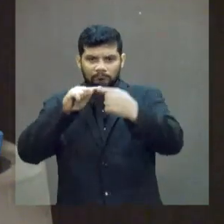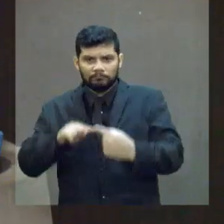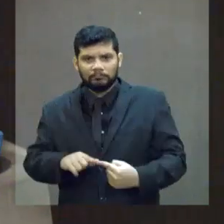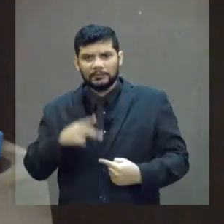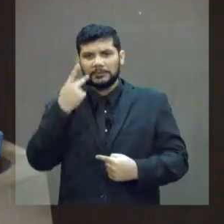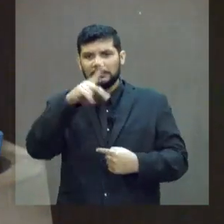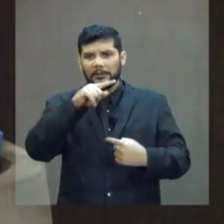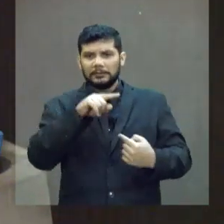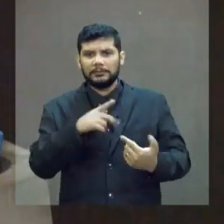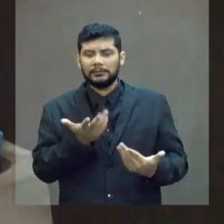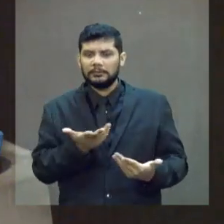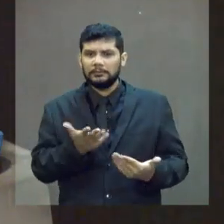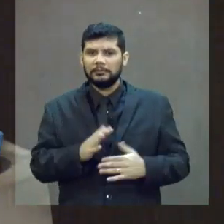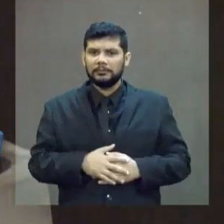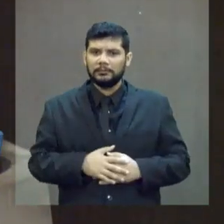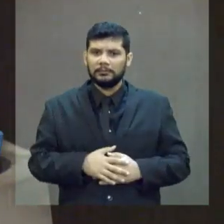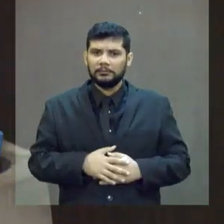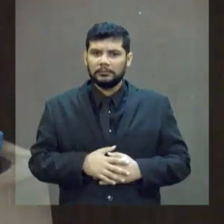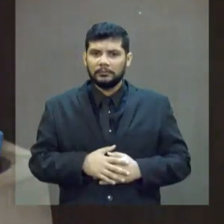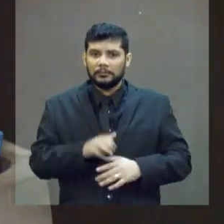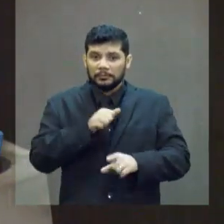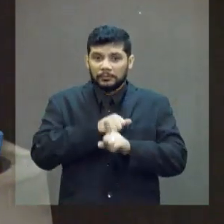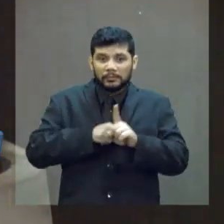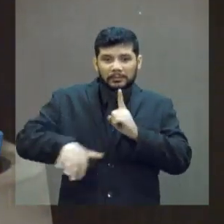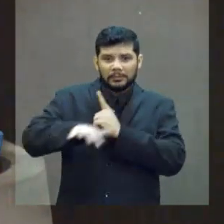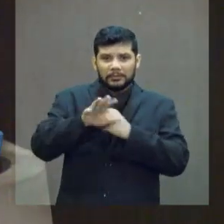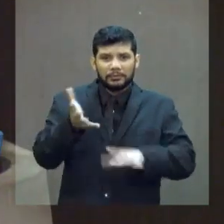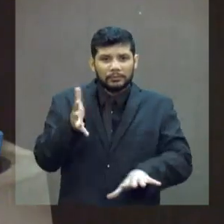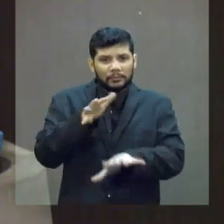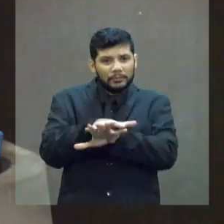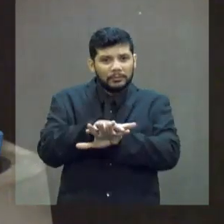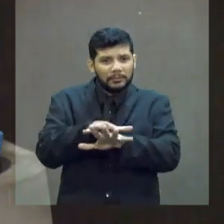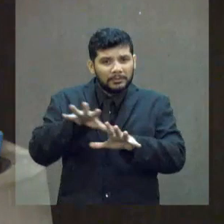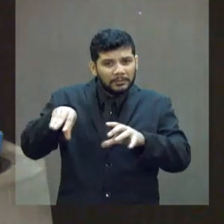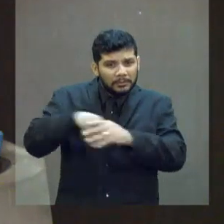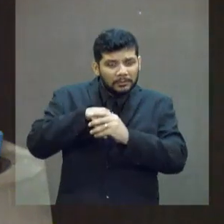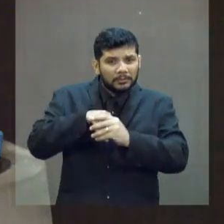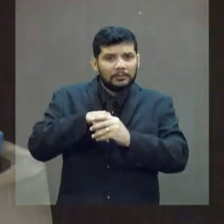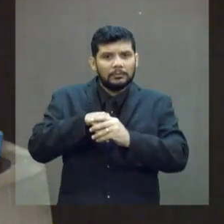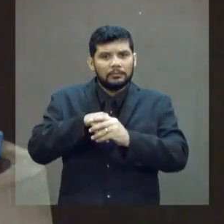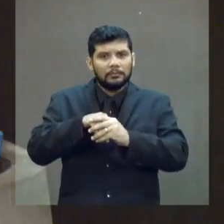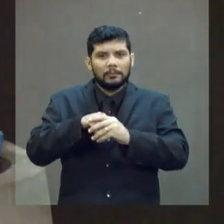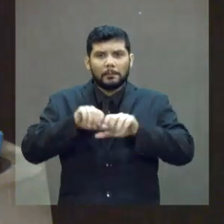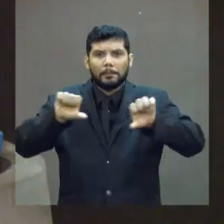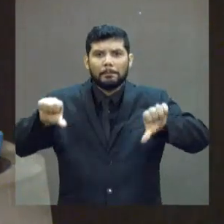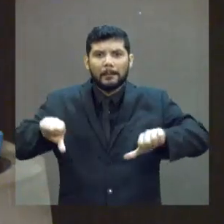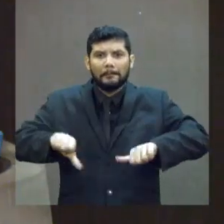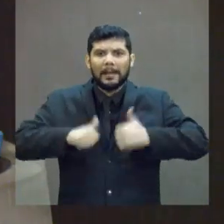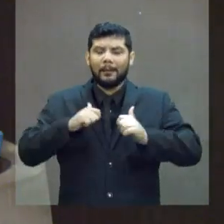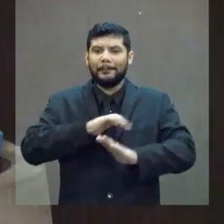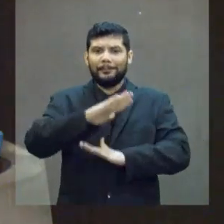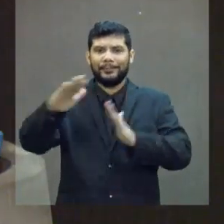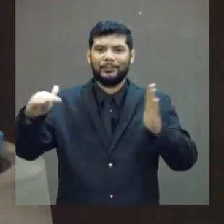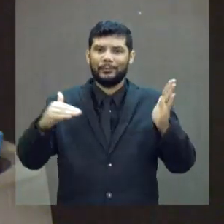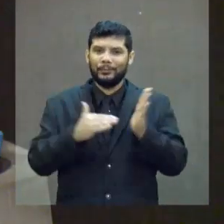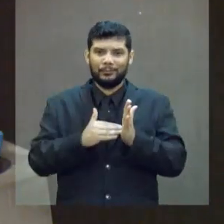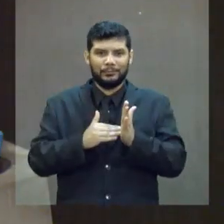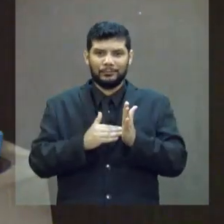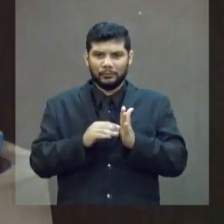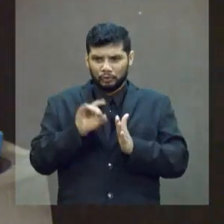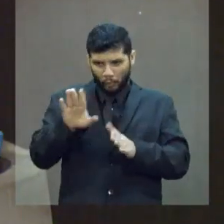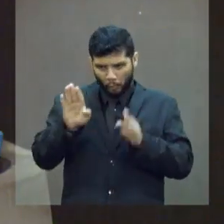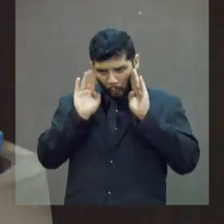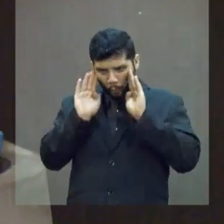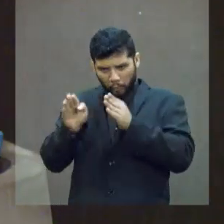e das suas potencialidades. Uma sociedade inclusiva é uma sociedade melhor não só para a pessoa com deficiência, é uma sociedade mais democrática